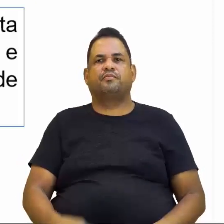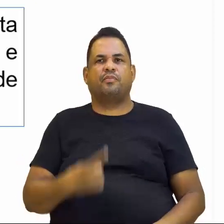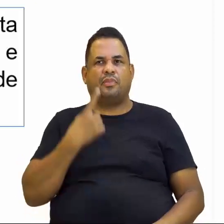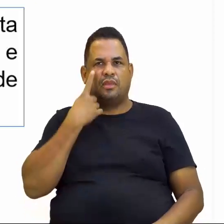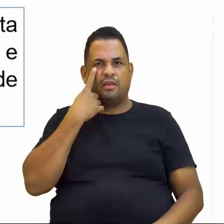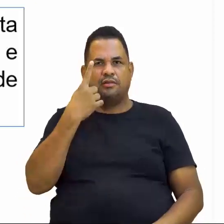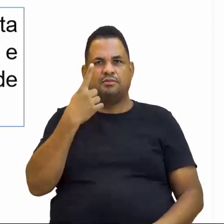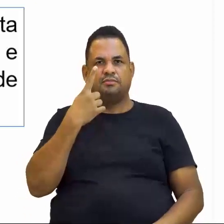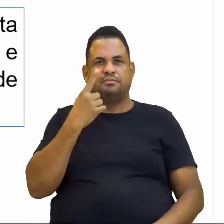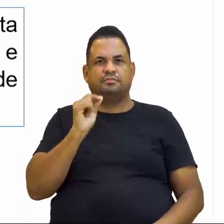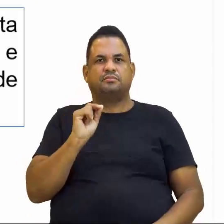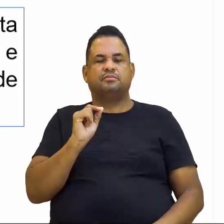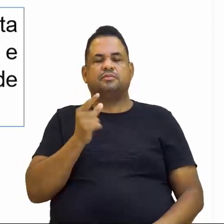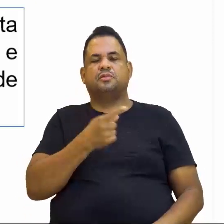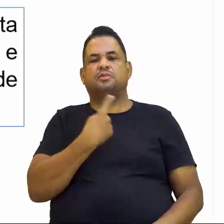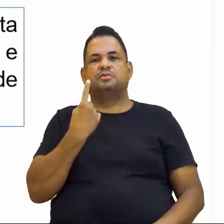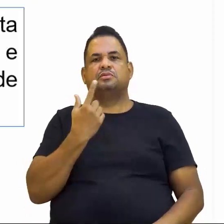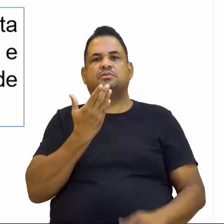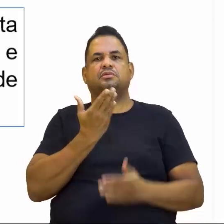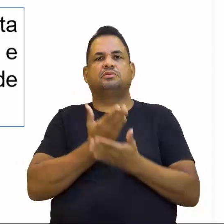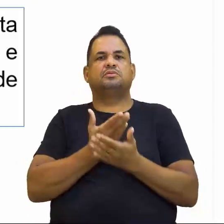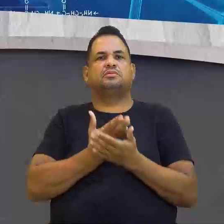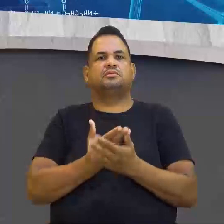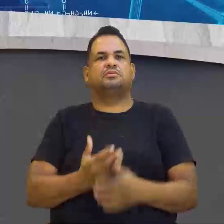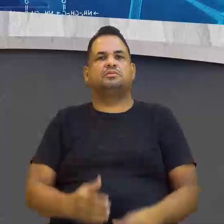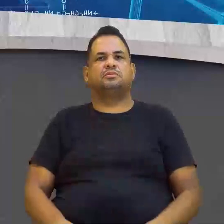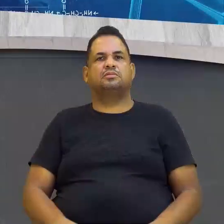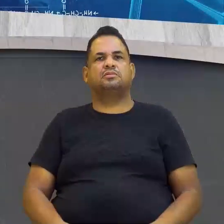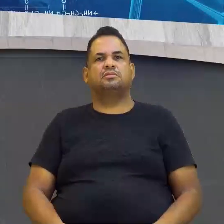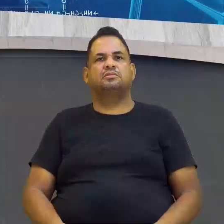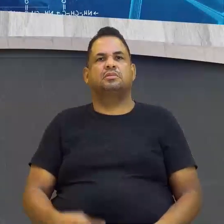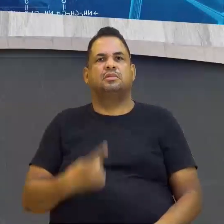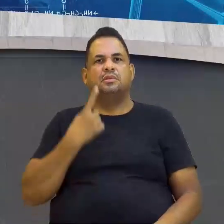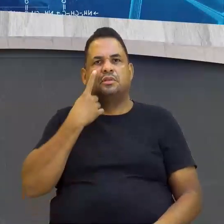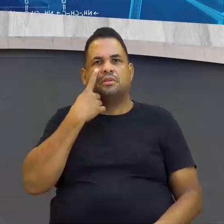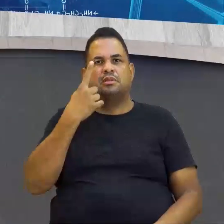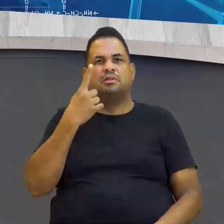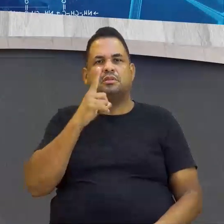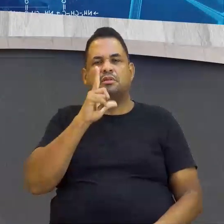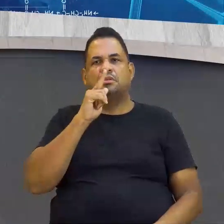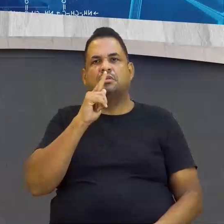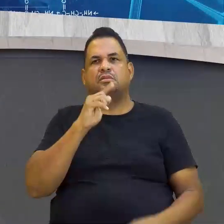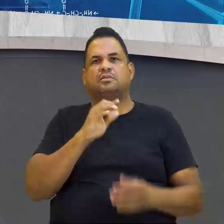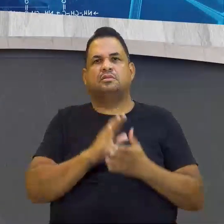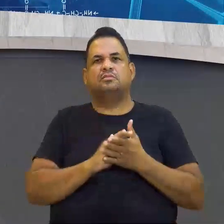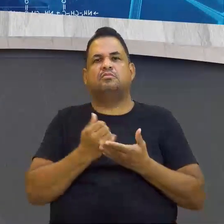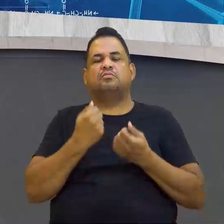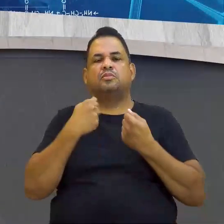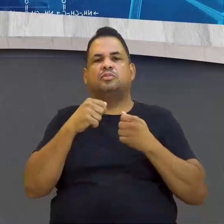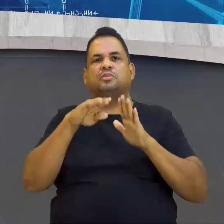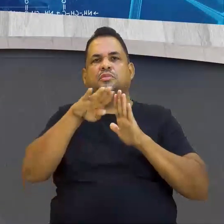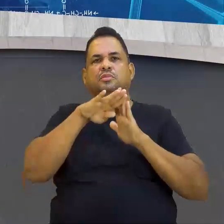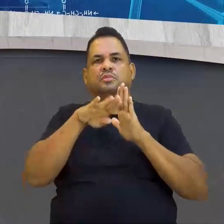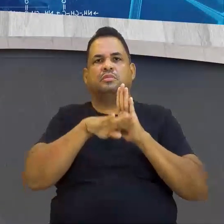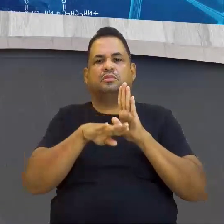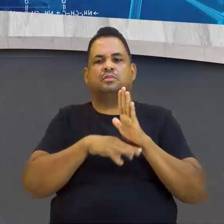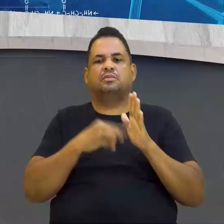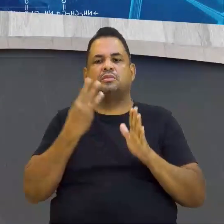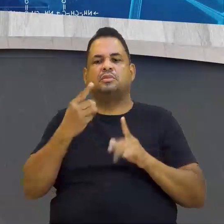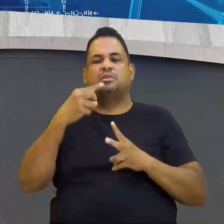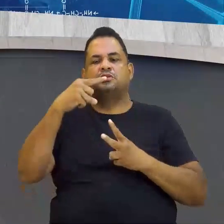aqui o que a gente acabou de falar. A gente viu que a água ela pode ser classificada em 3